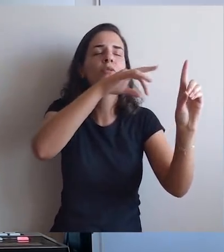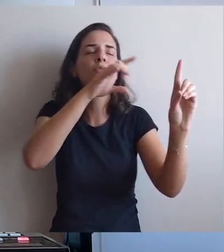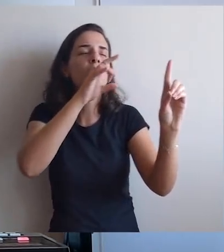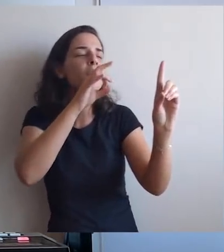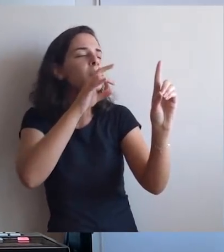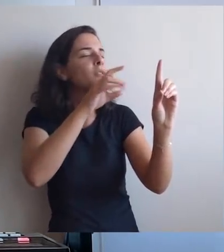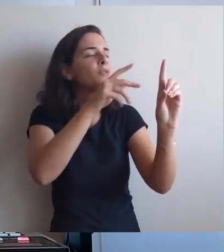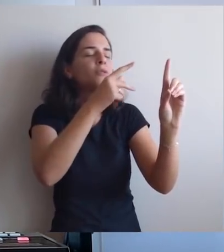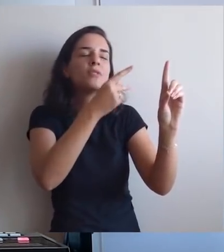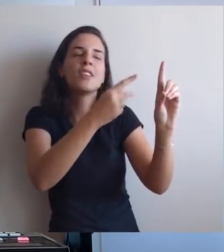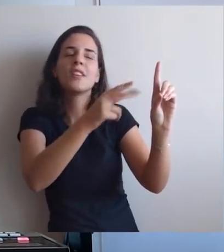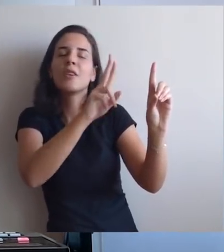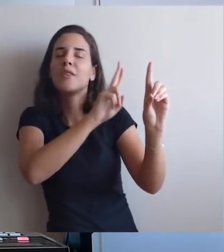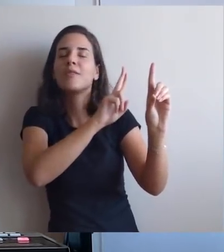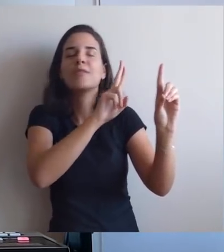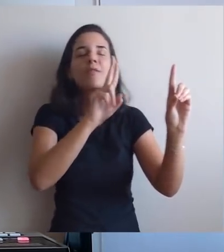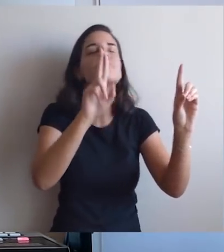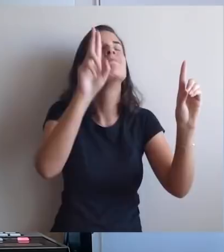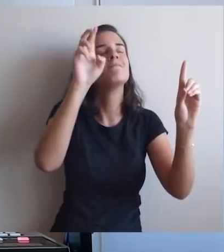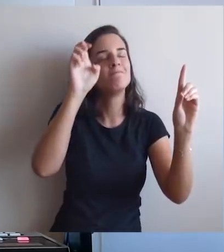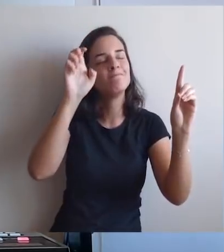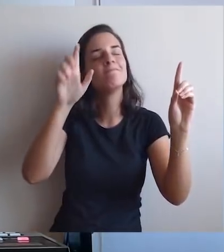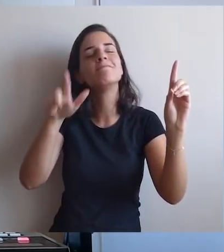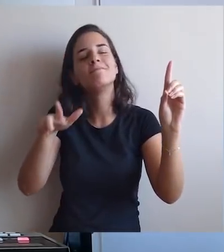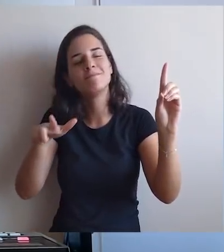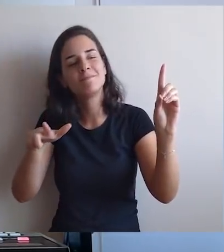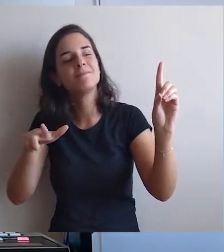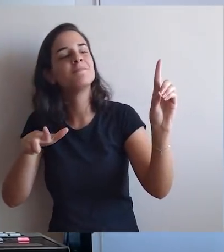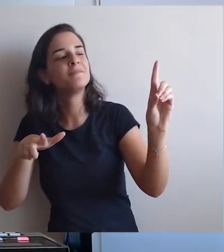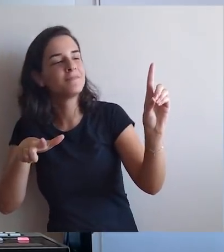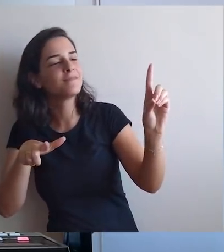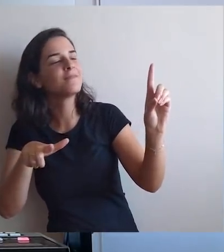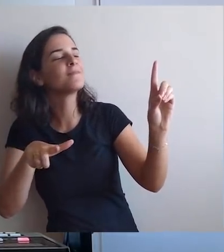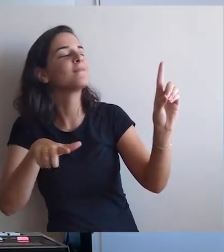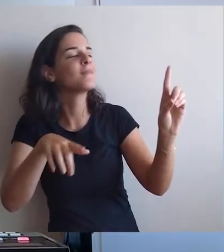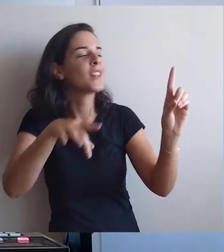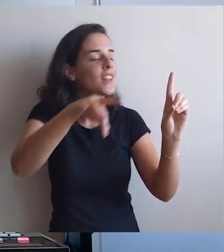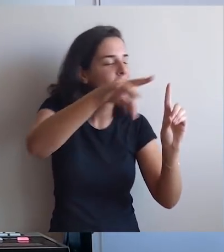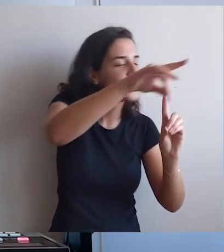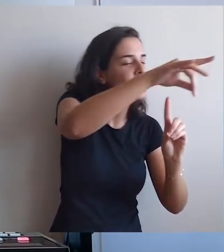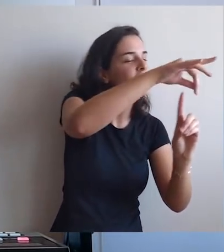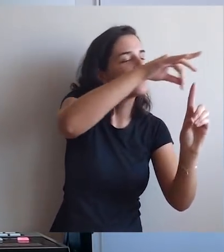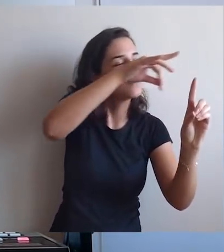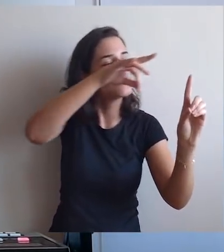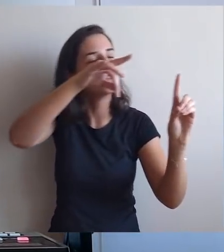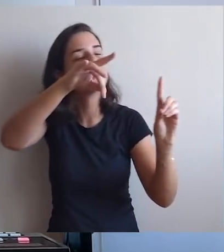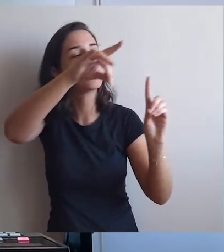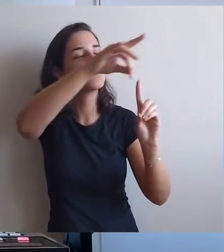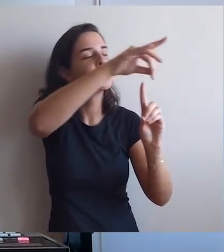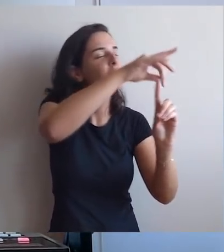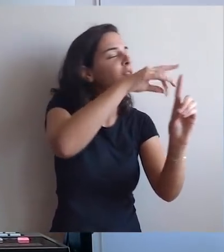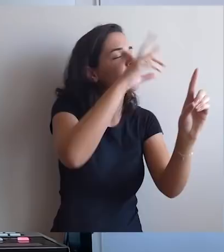poderoso, santo somente o Teu nome é,